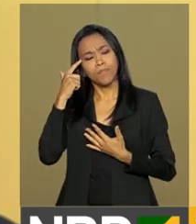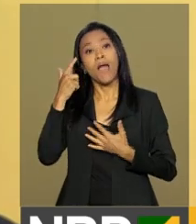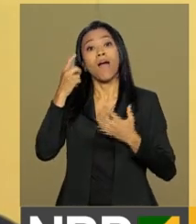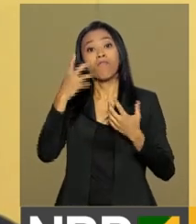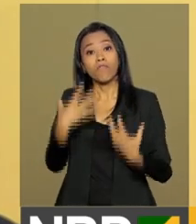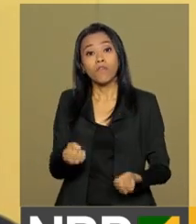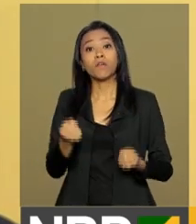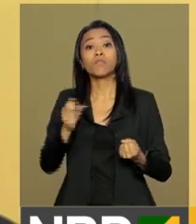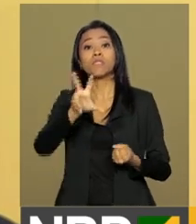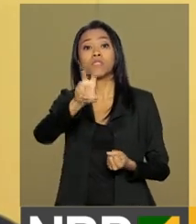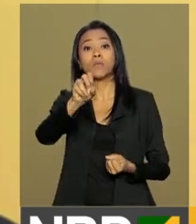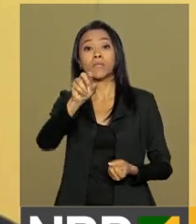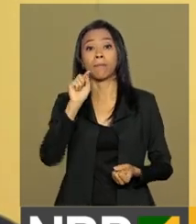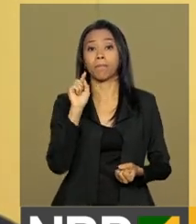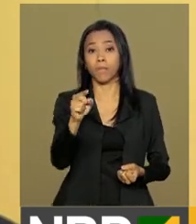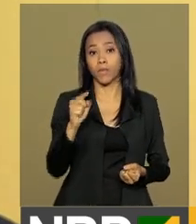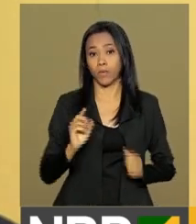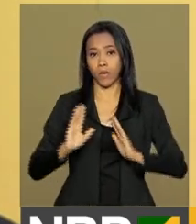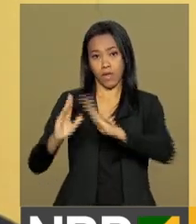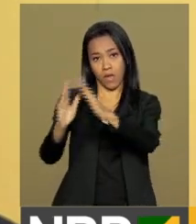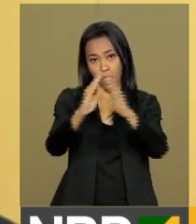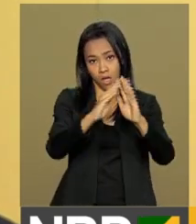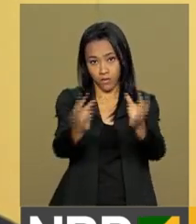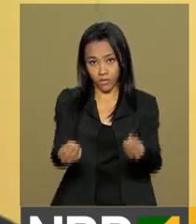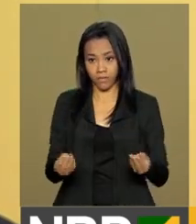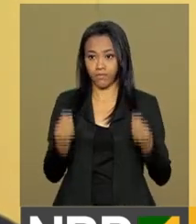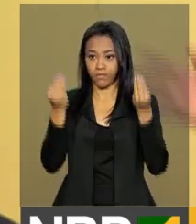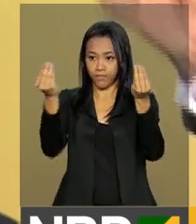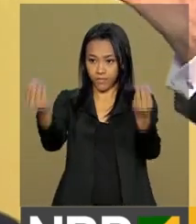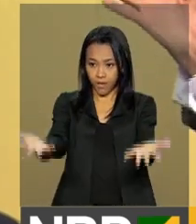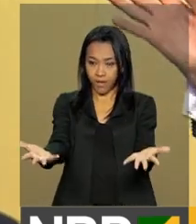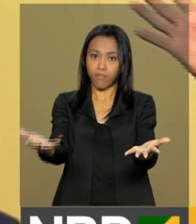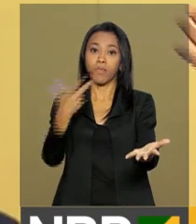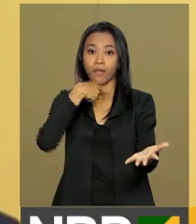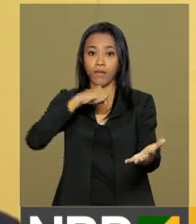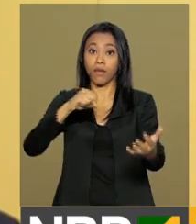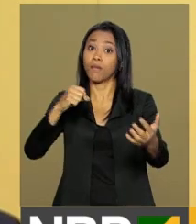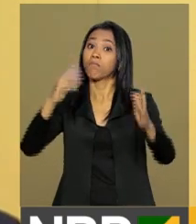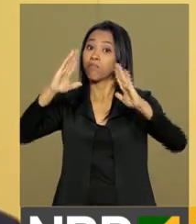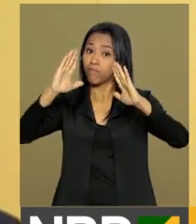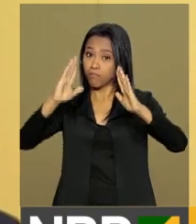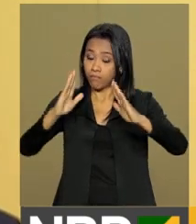50 mil moradias para trabalhadores rurais.